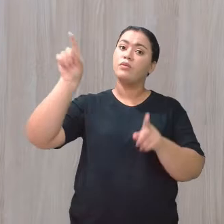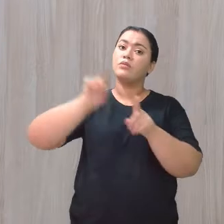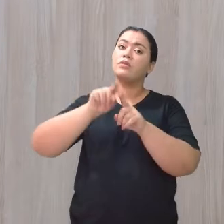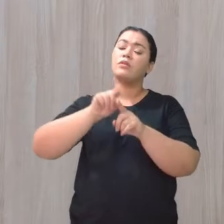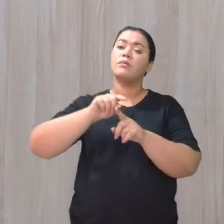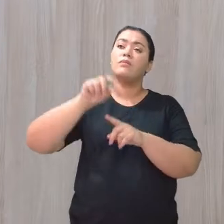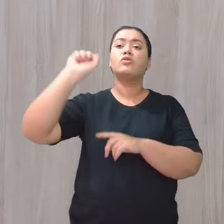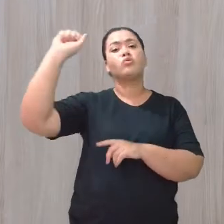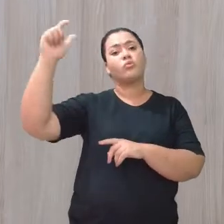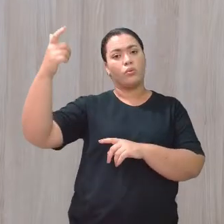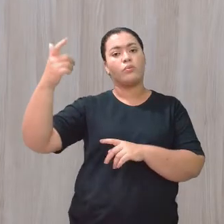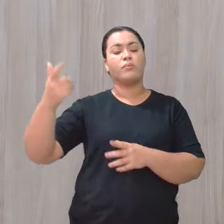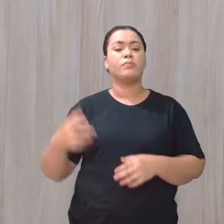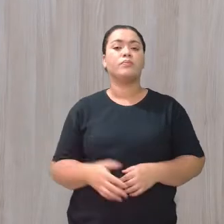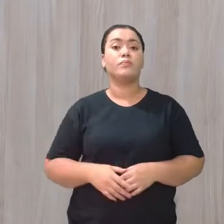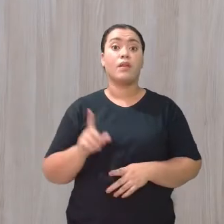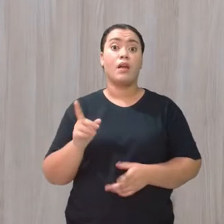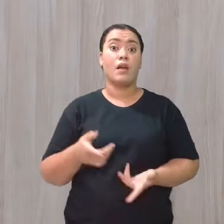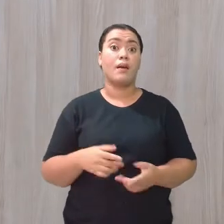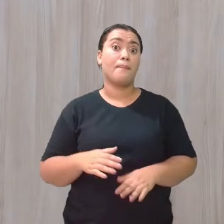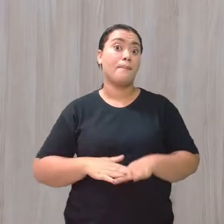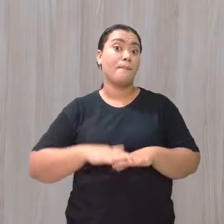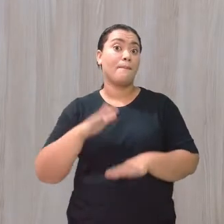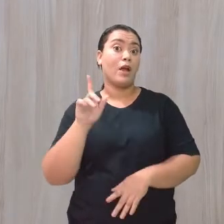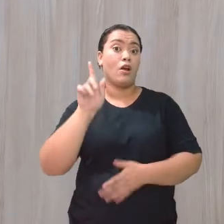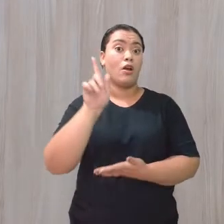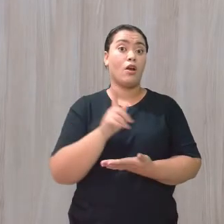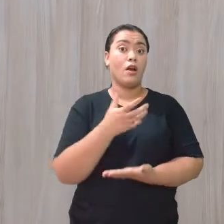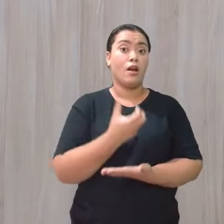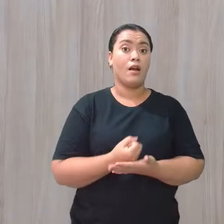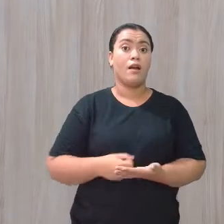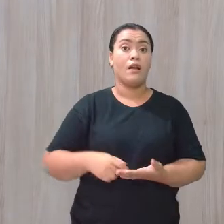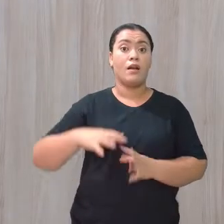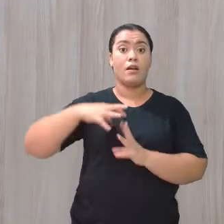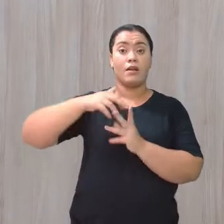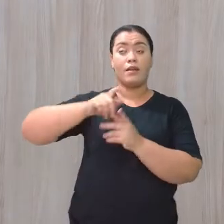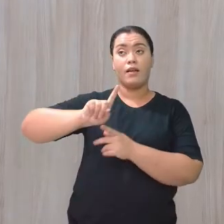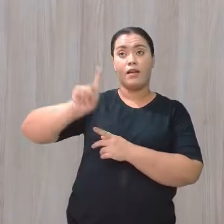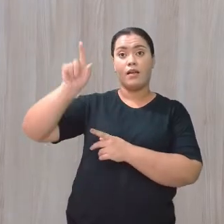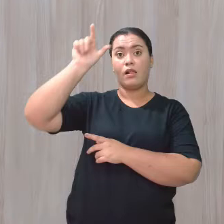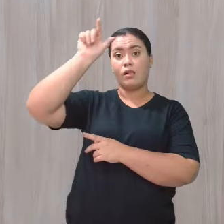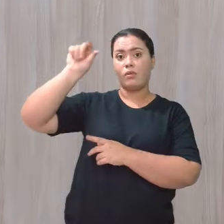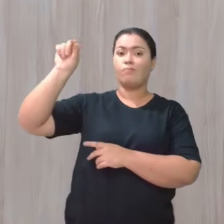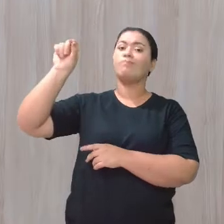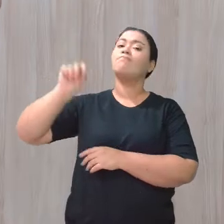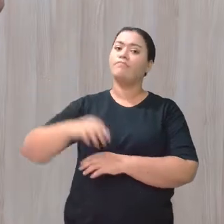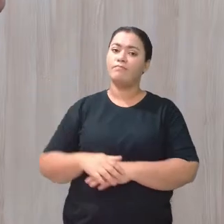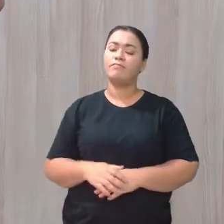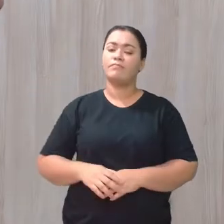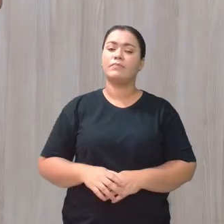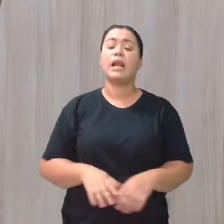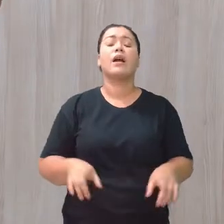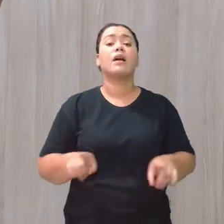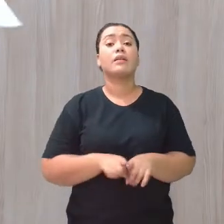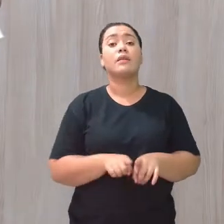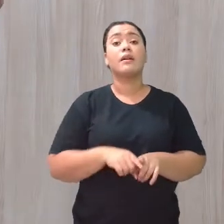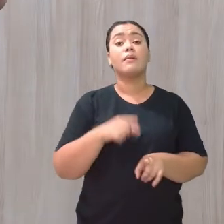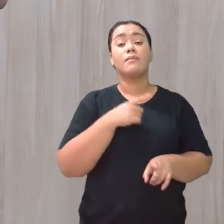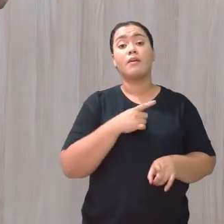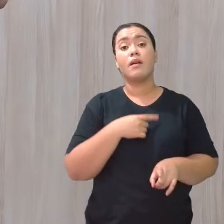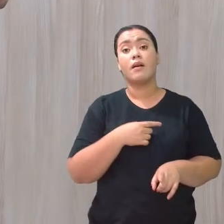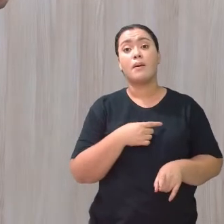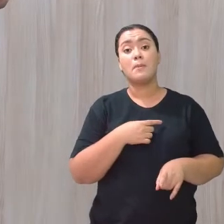estamos vendo que é a Lua que exerce a maior gravidade, tá certo? Isso aí a gente vai ver. Então, existe também a